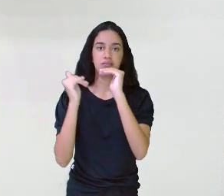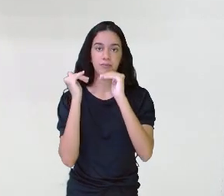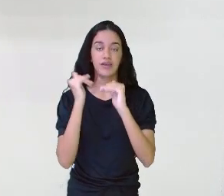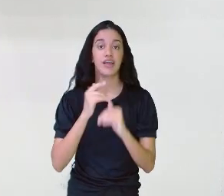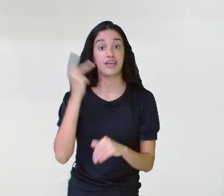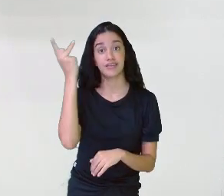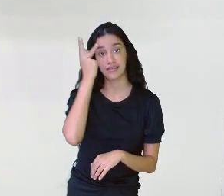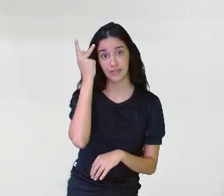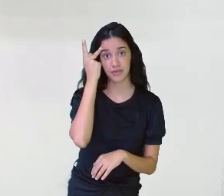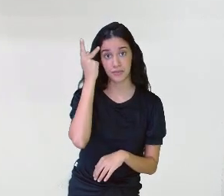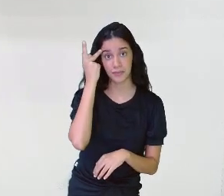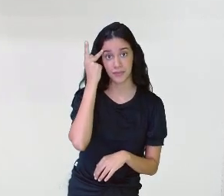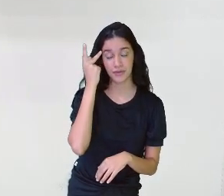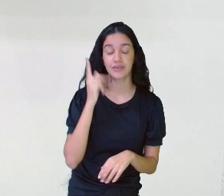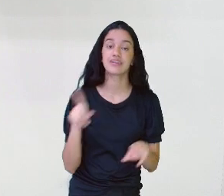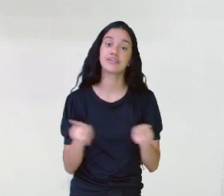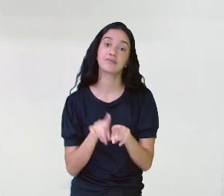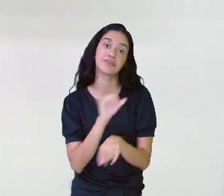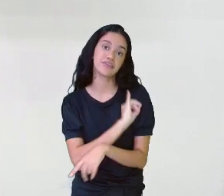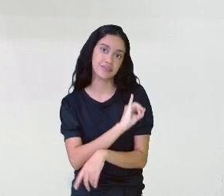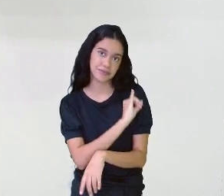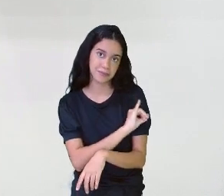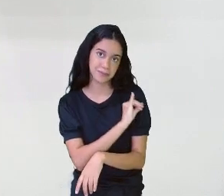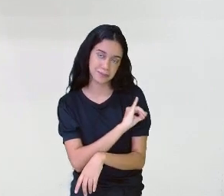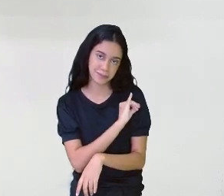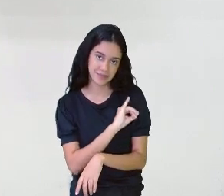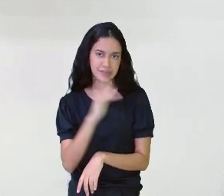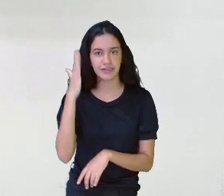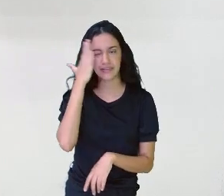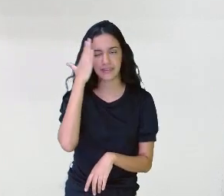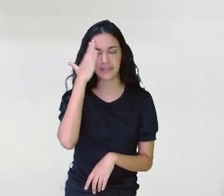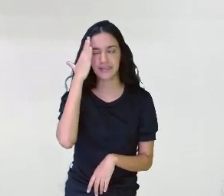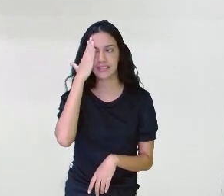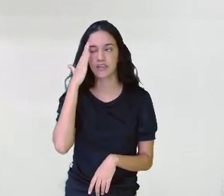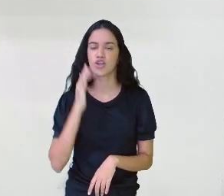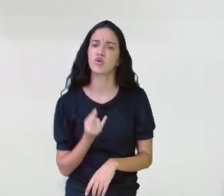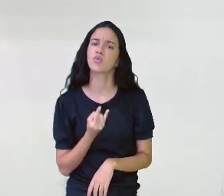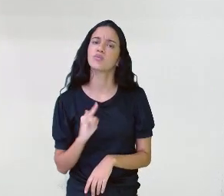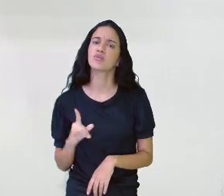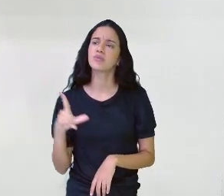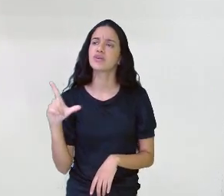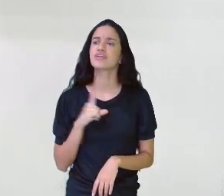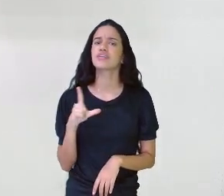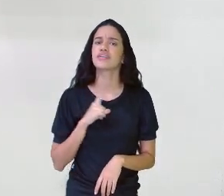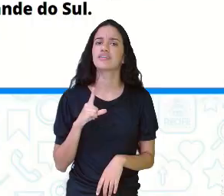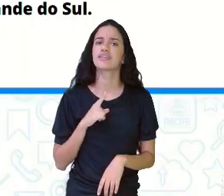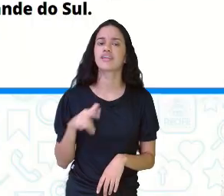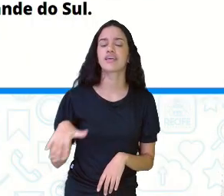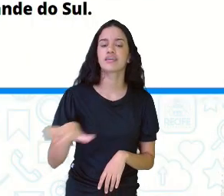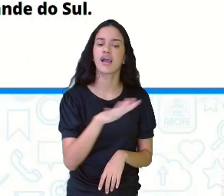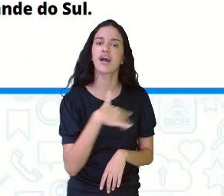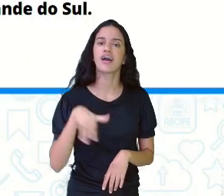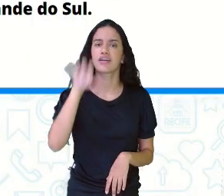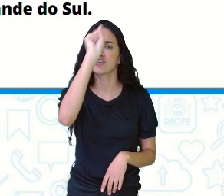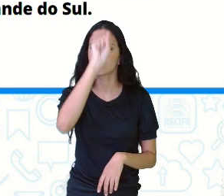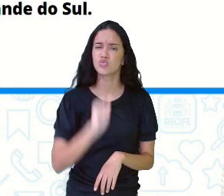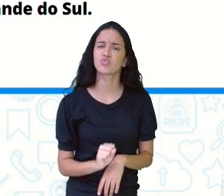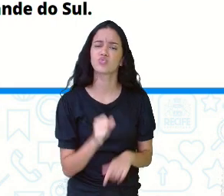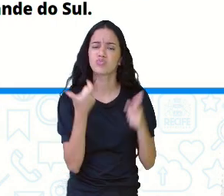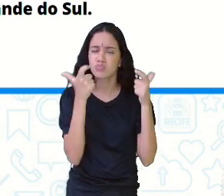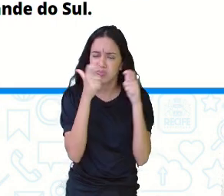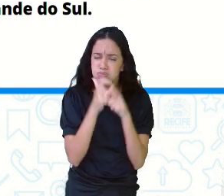São Paulo e Rio de Janeiro. Entenderam? E por último, a gente tem a região sul,